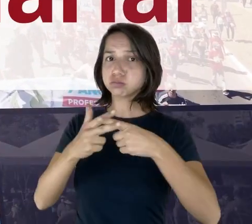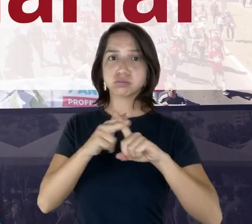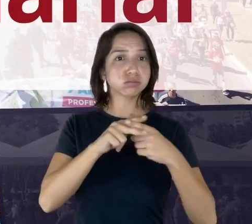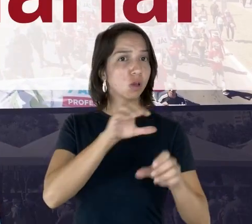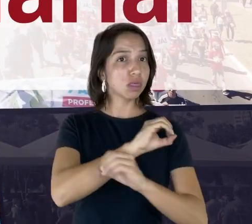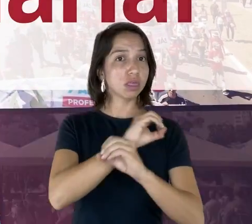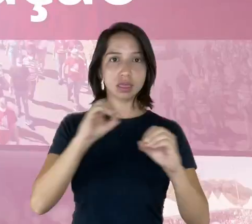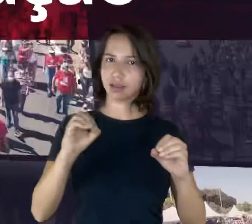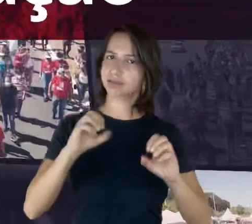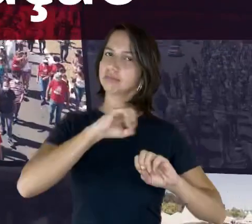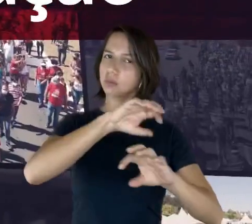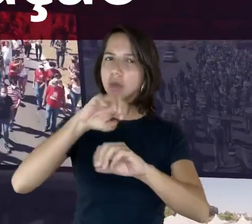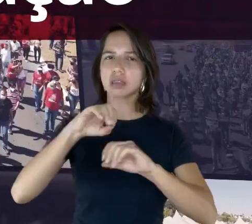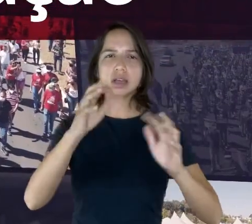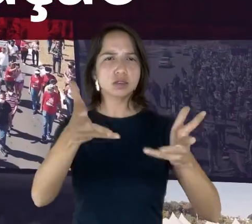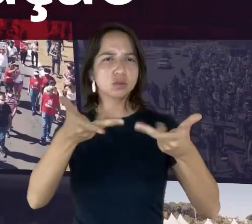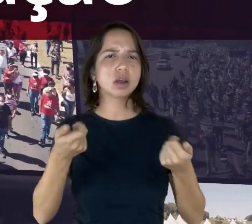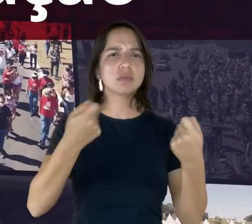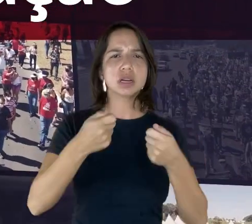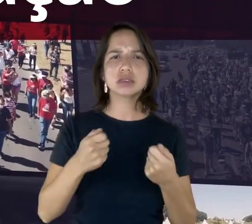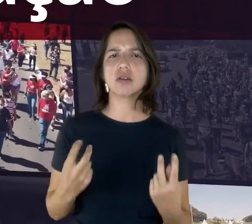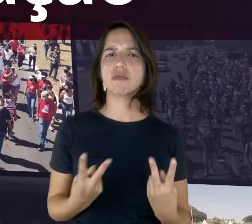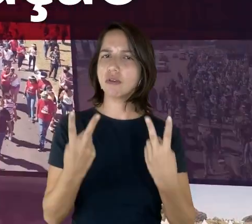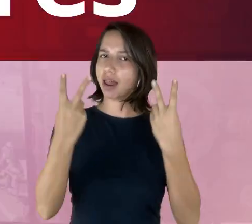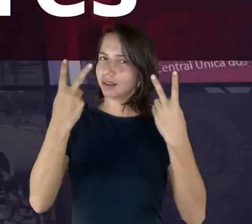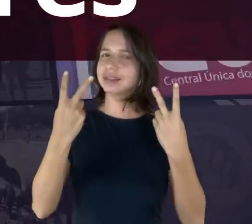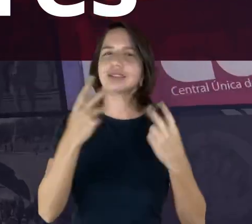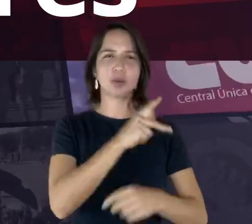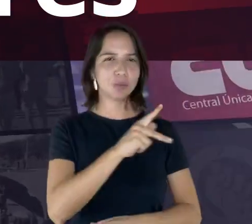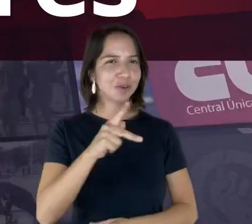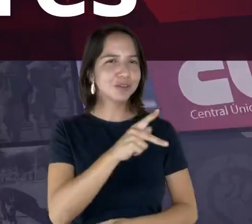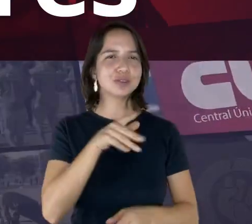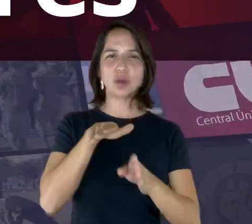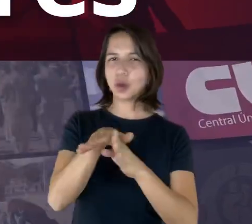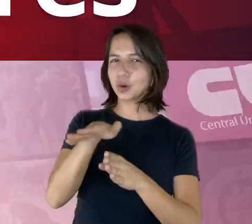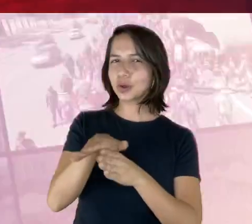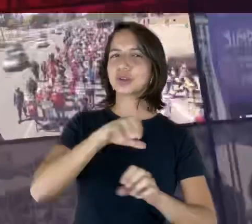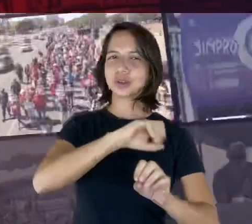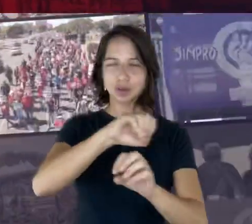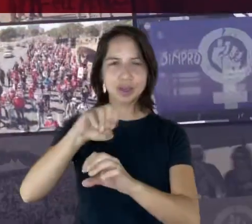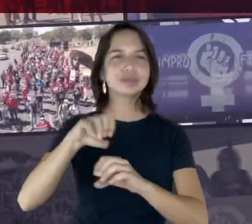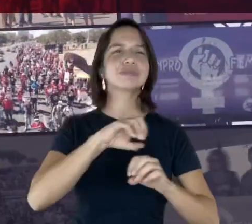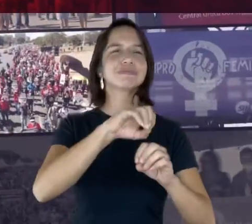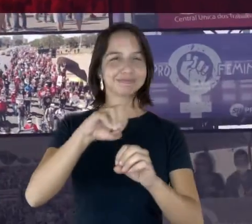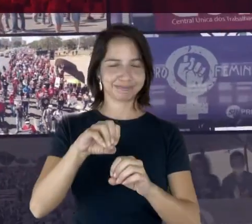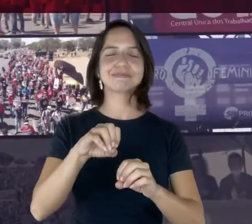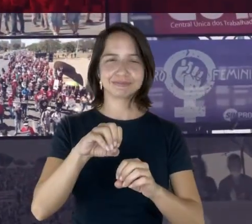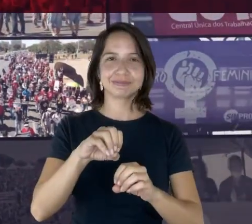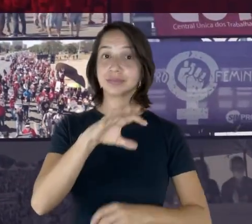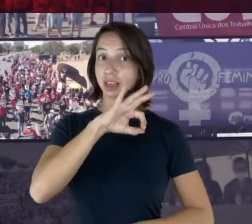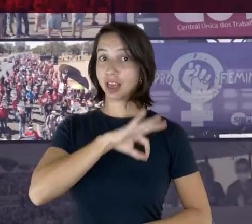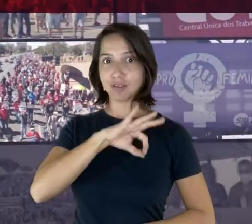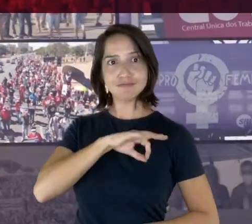reajuste salarial. Educação de qualidade passa pela valorização das professoras, dos professores, das orientadoras e dos